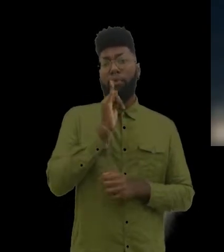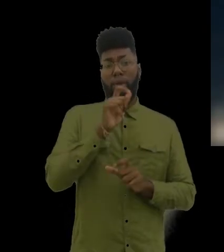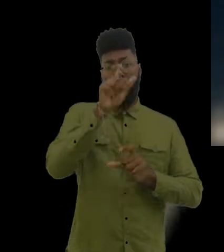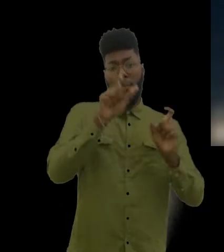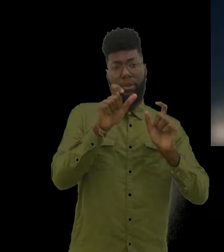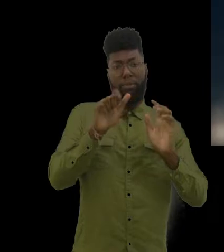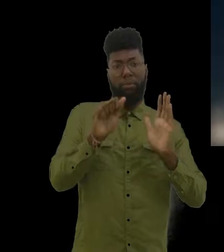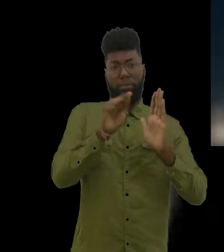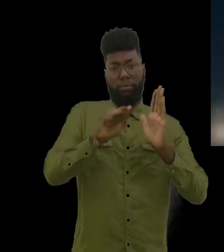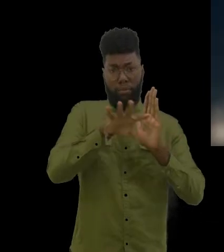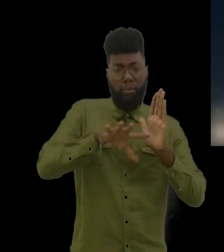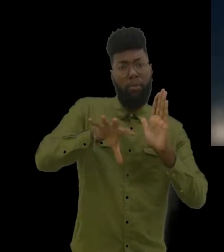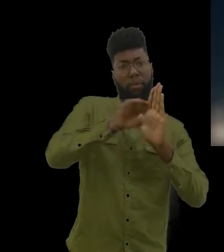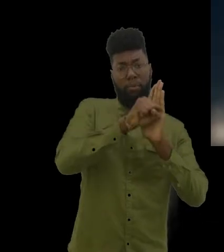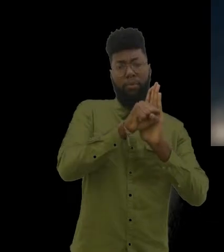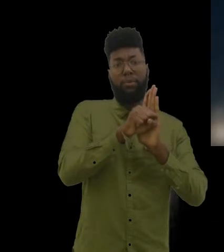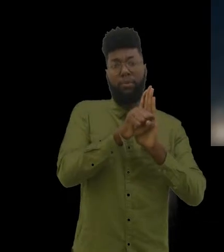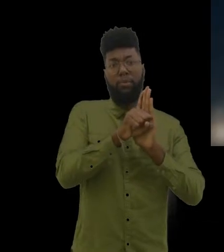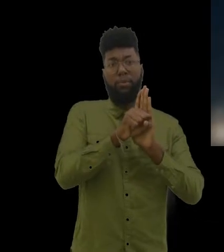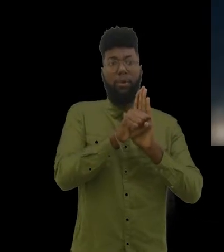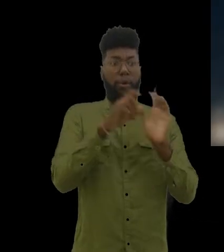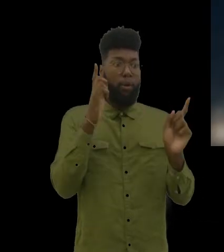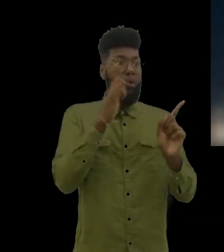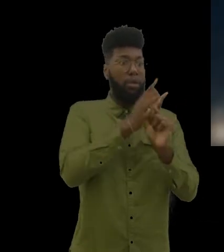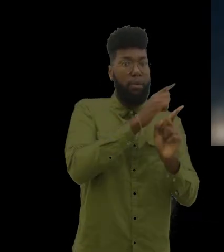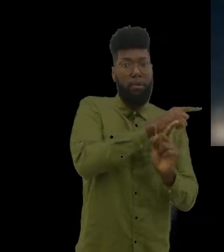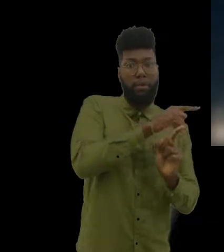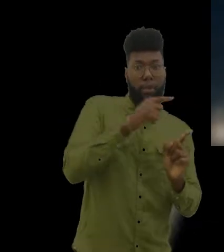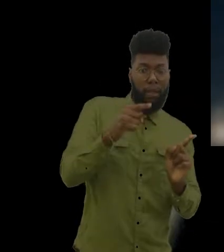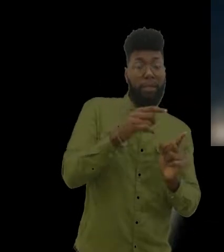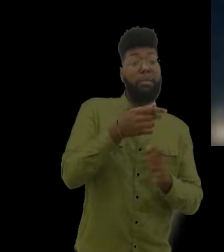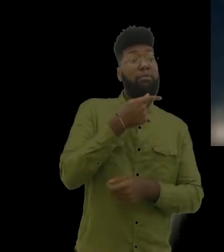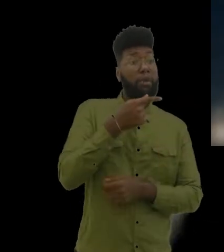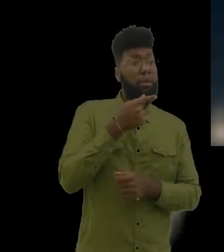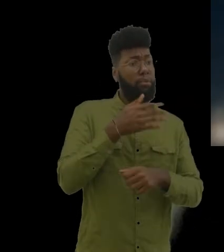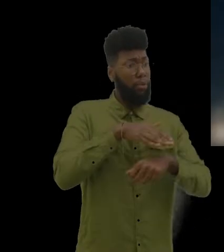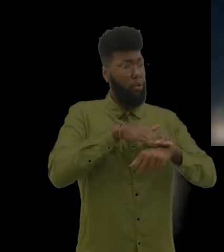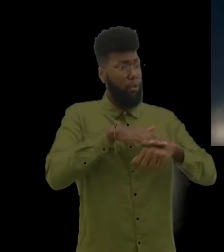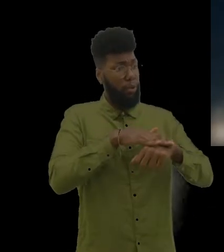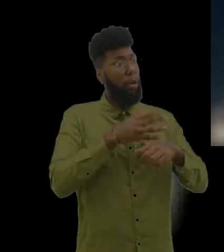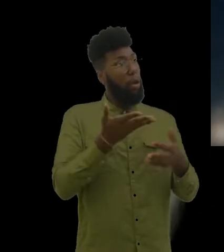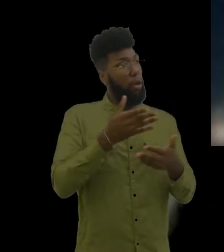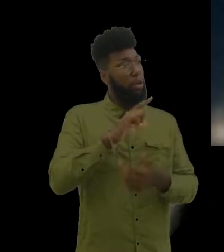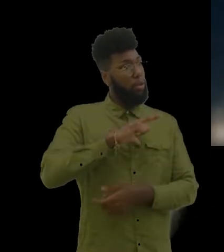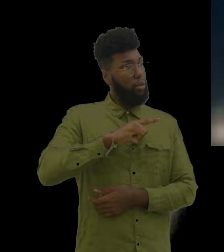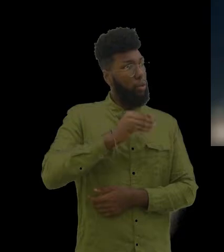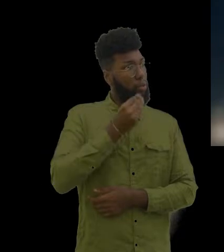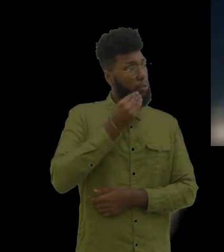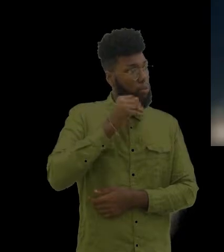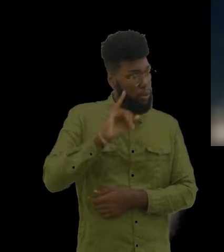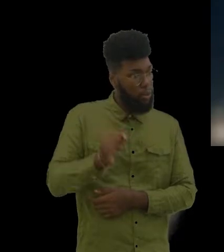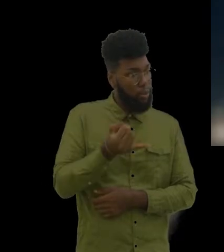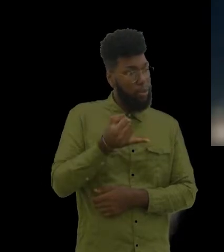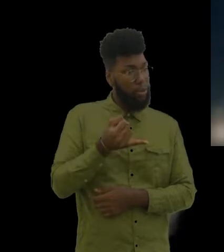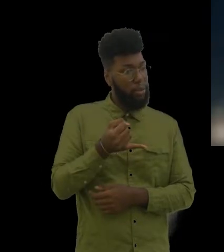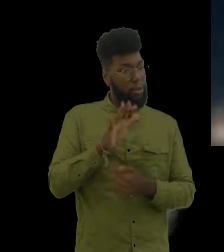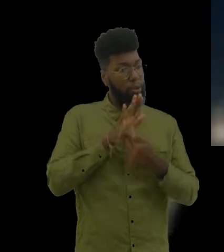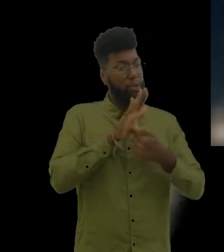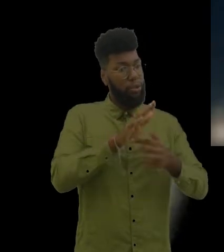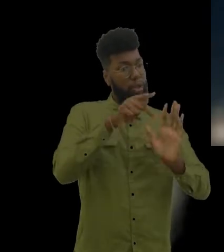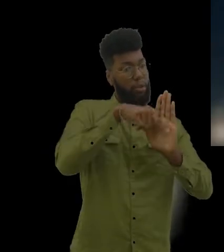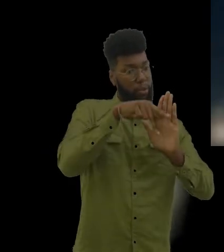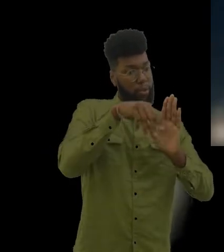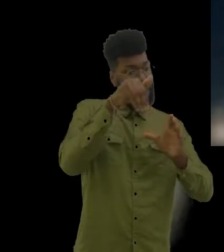aí a oportunidade de a gente colocar isso na internet, no YouTube, né? E estamos aí hoje, então, para fazer isso. Perfeito. Ana, eu gostaria que tu